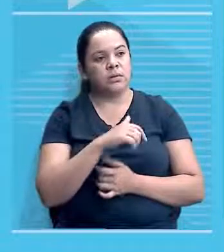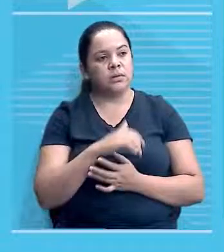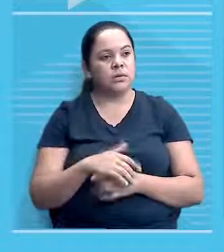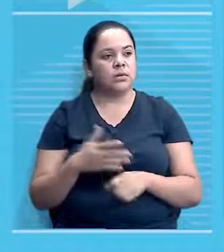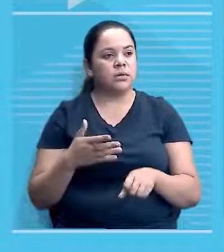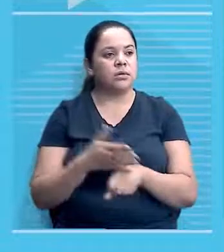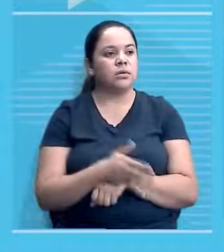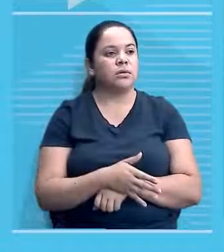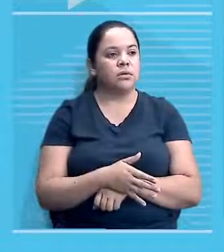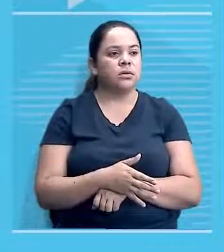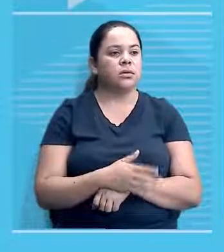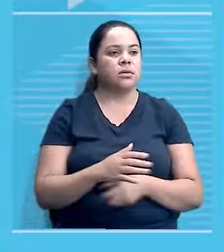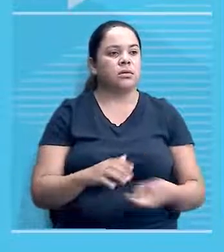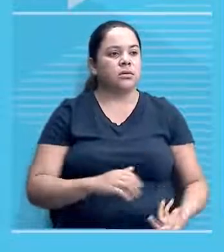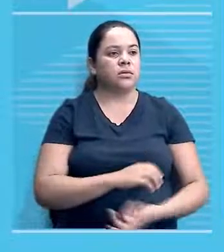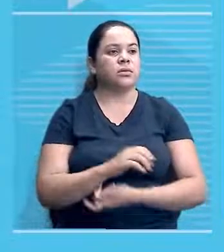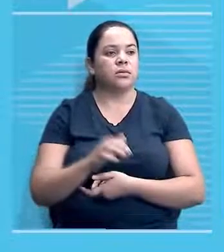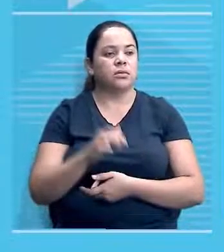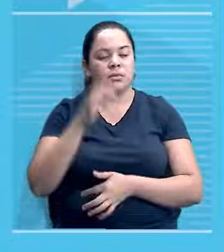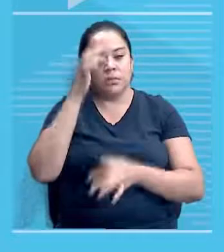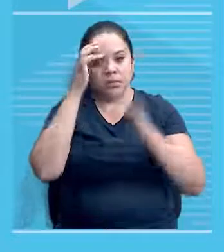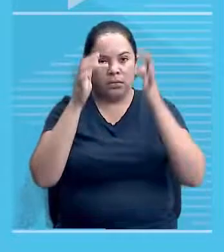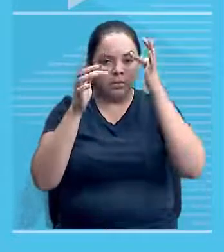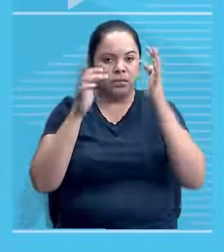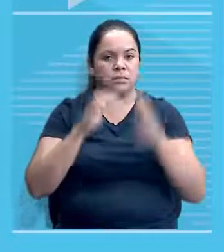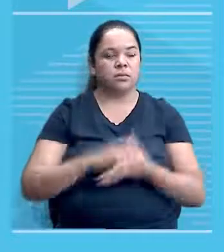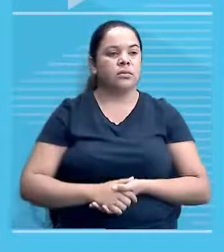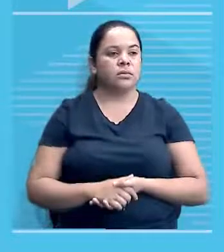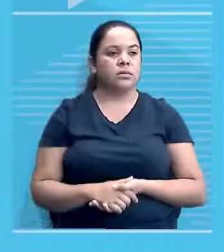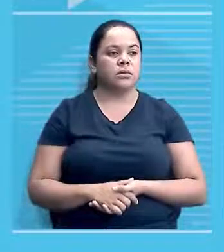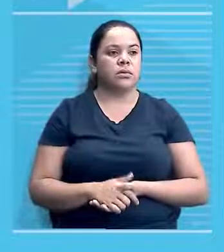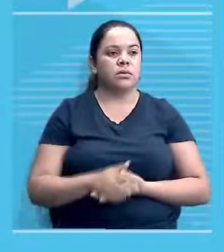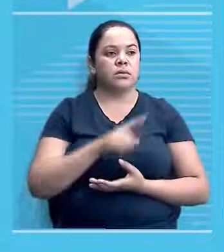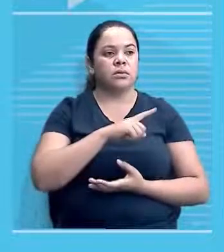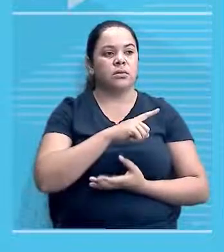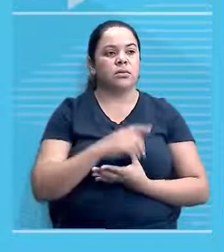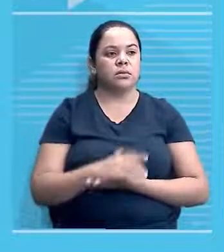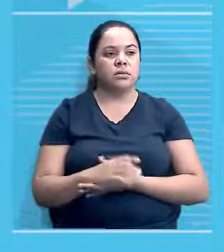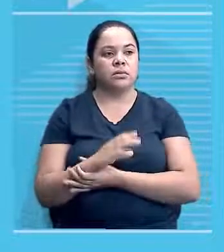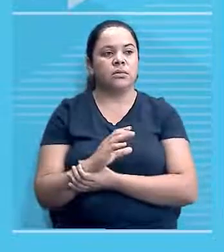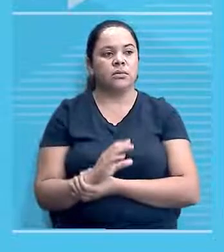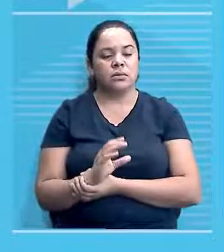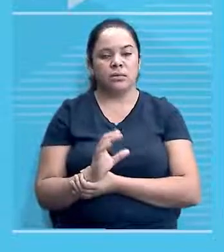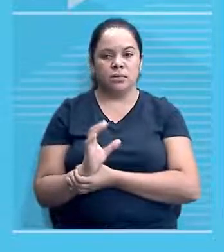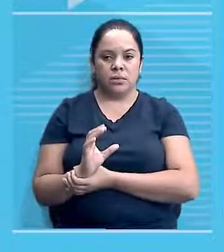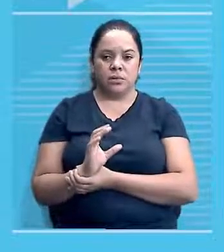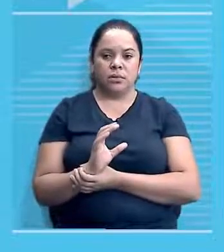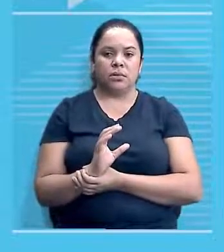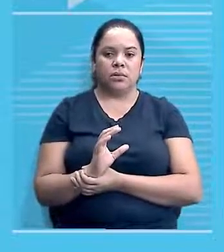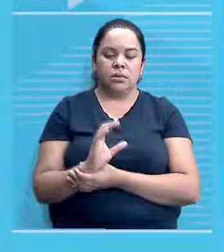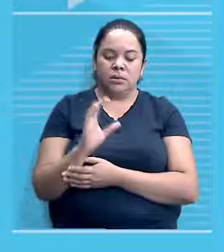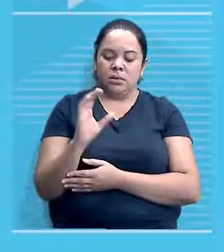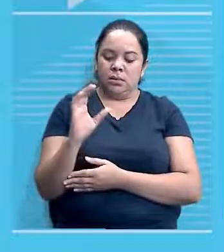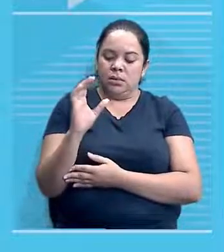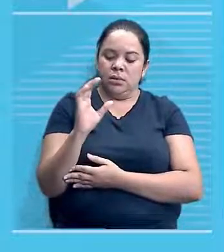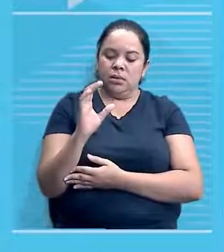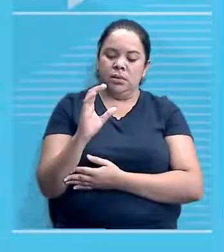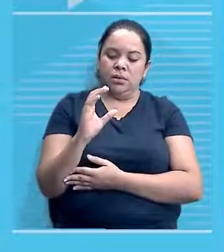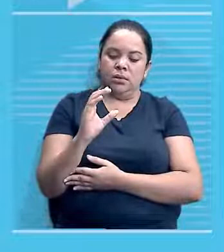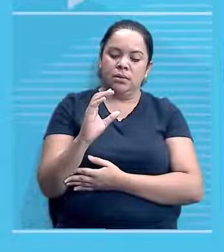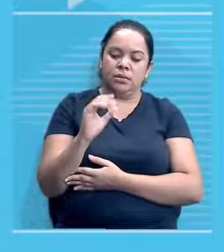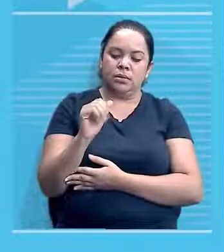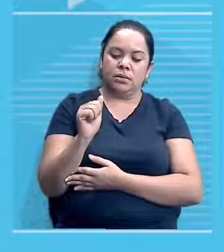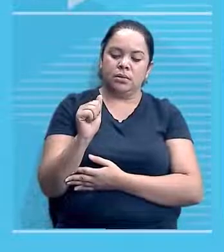da filosofia é o carpe diem é isso da gente saber aproveitar